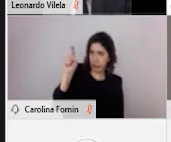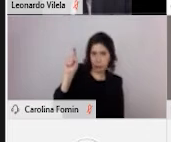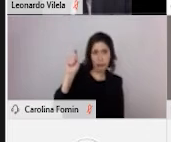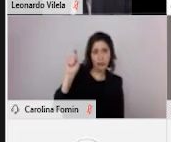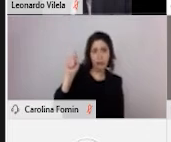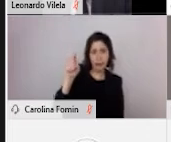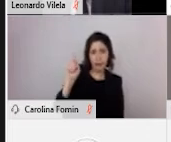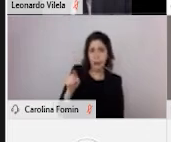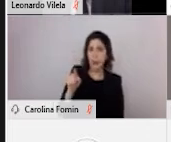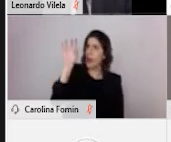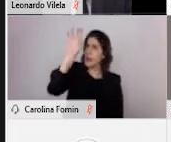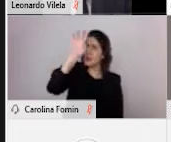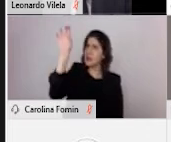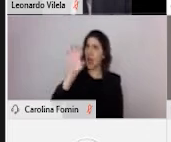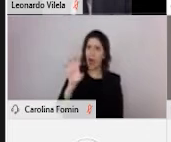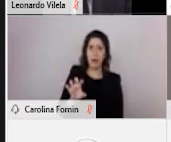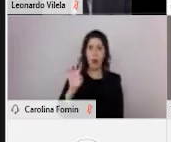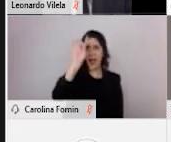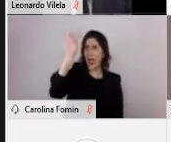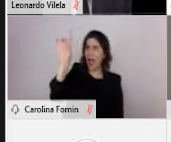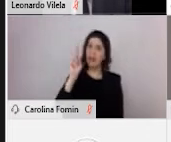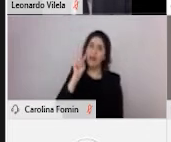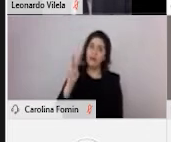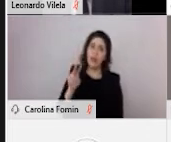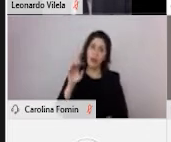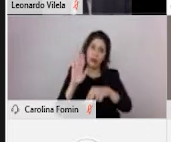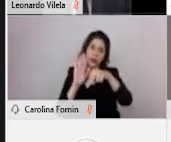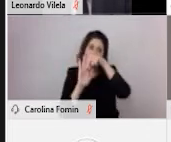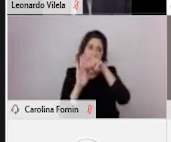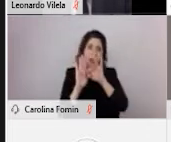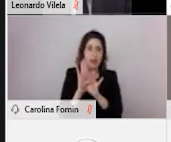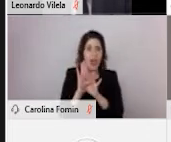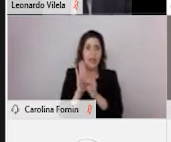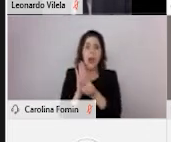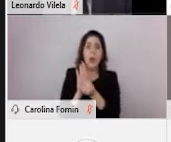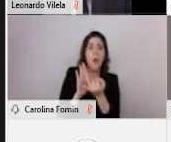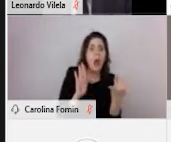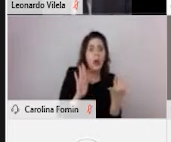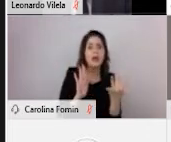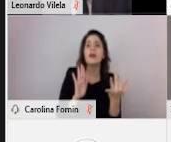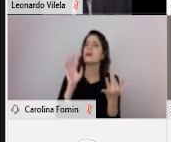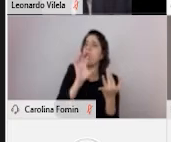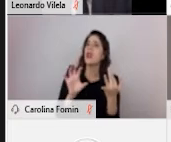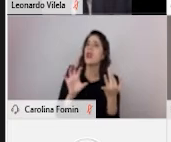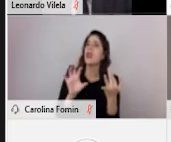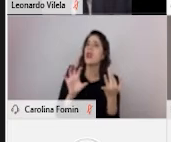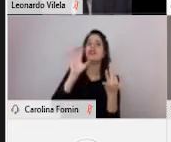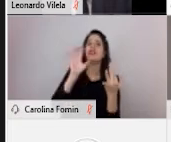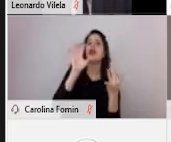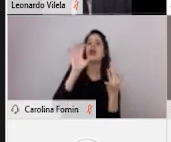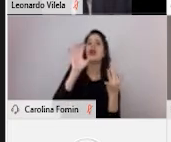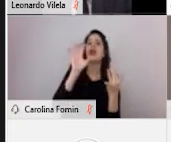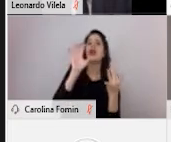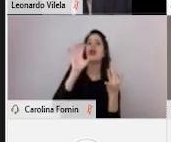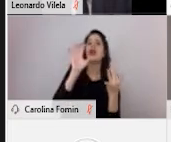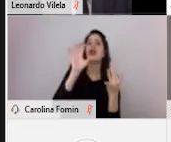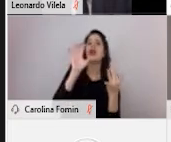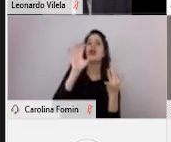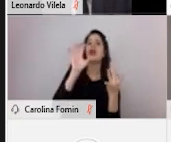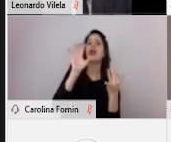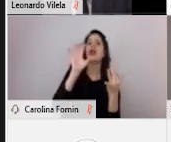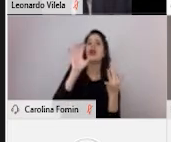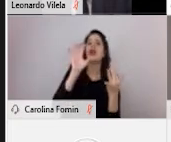cada estado, para saber quantas notas foram emitidas por cada região. Eu destacaria